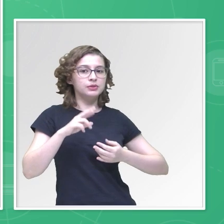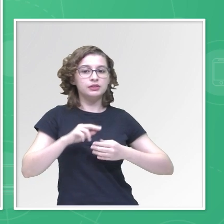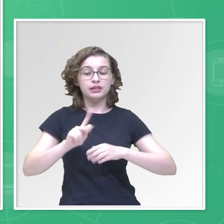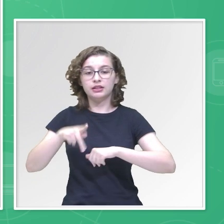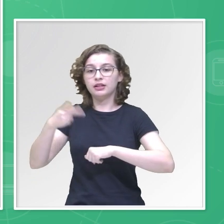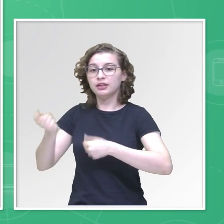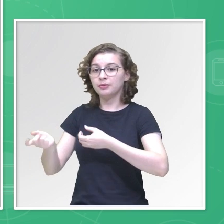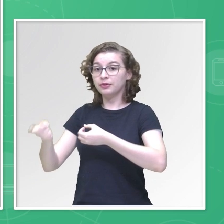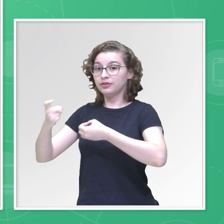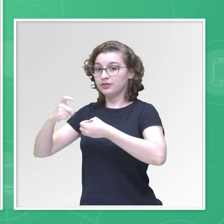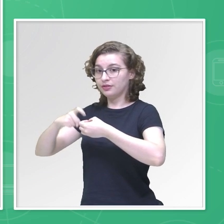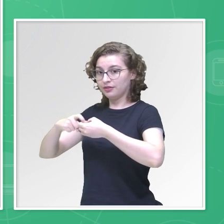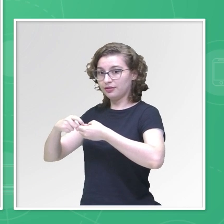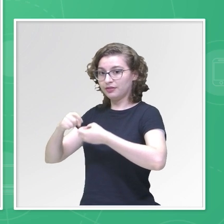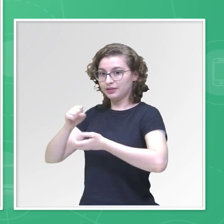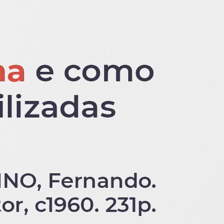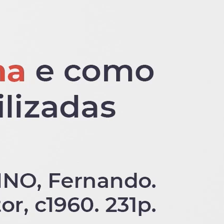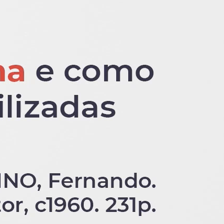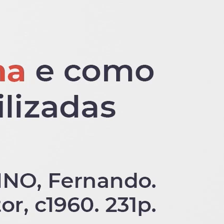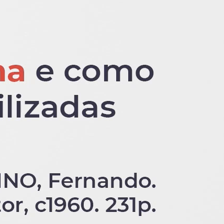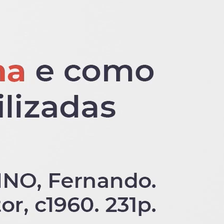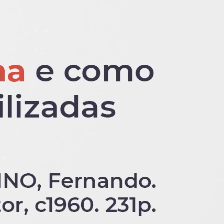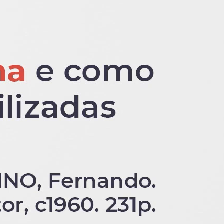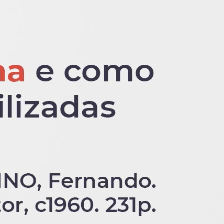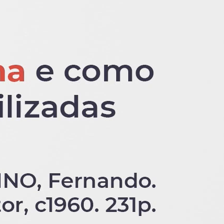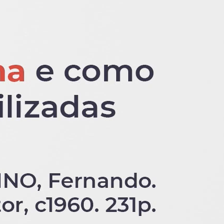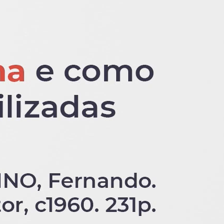eu volto com vocês beleza